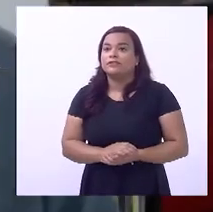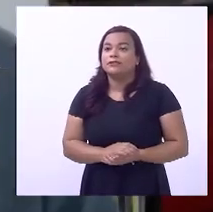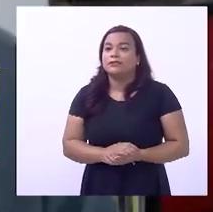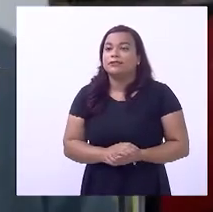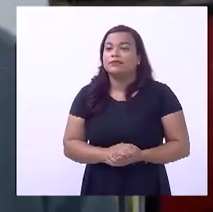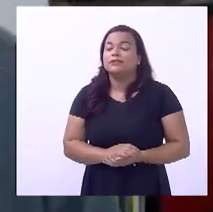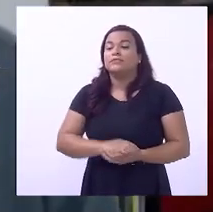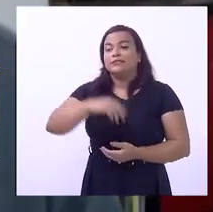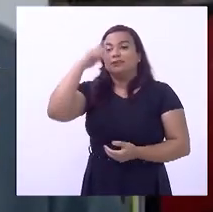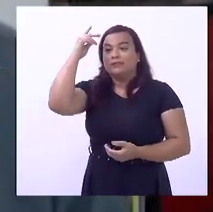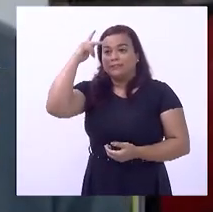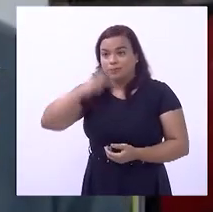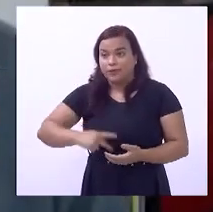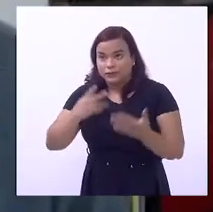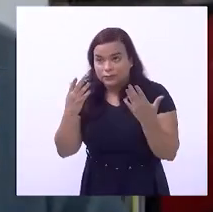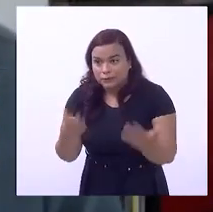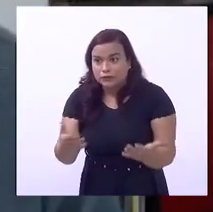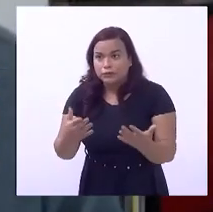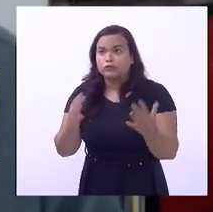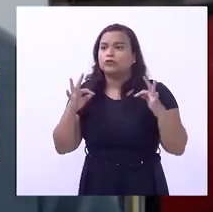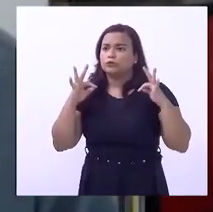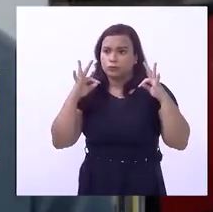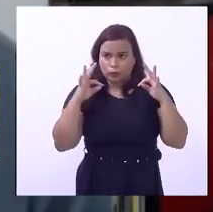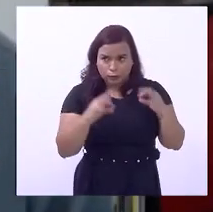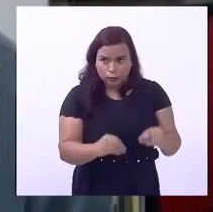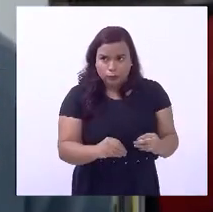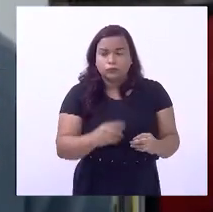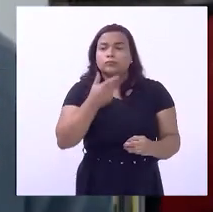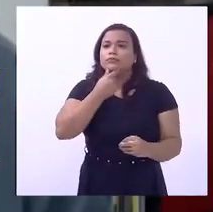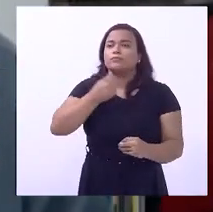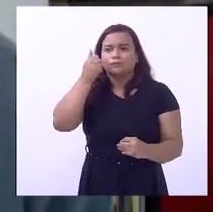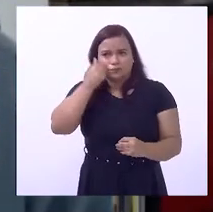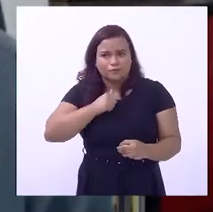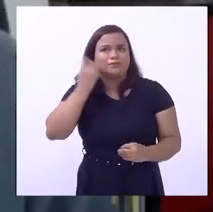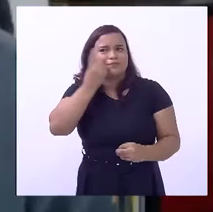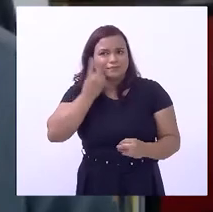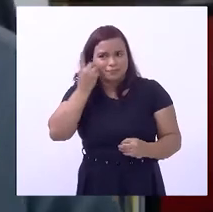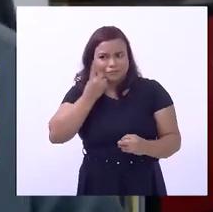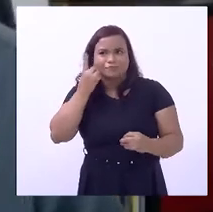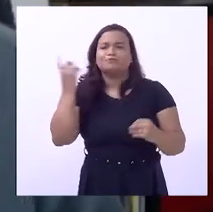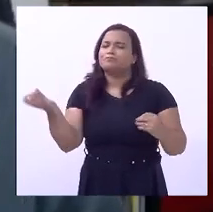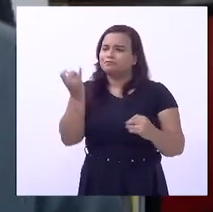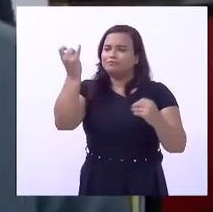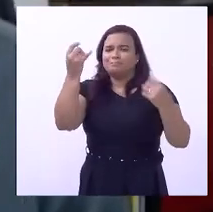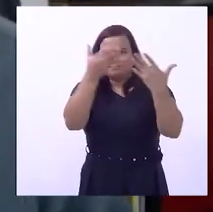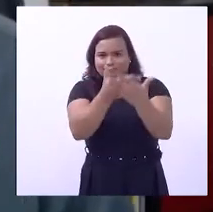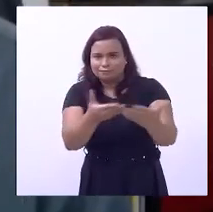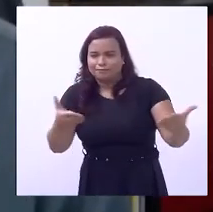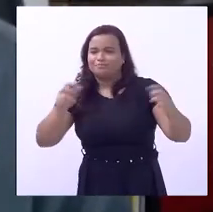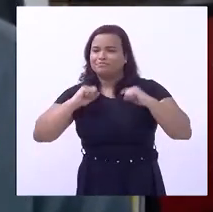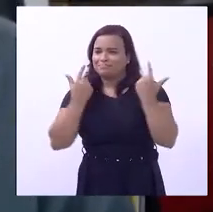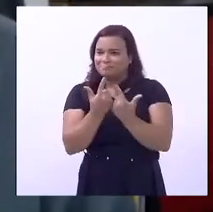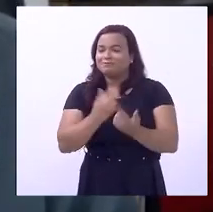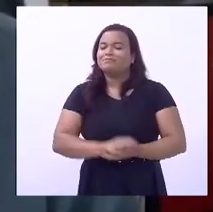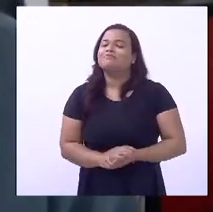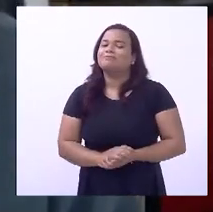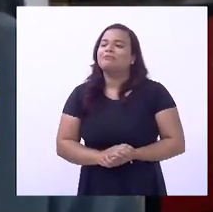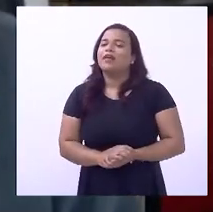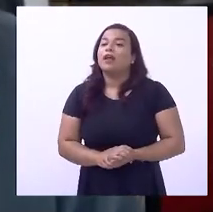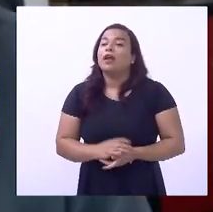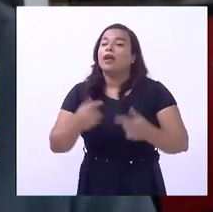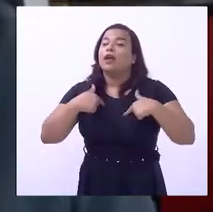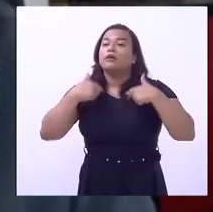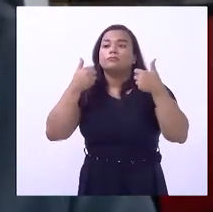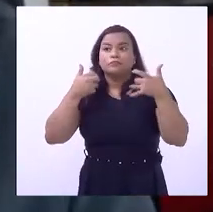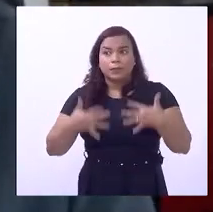Senhor presidente, senhoras e senhores deputados ilustres desta casa, eu quero dizer